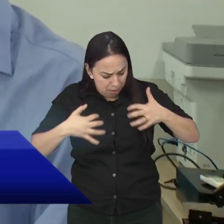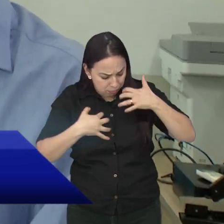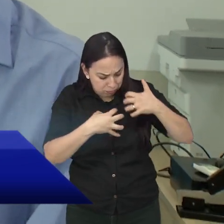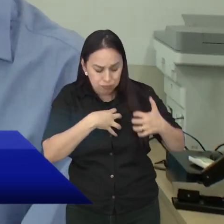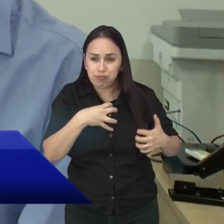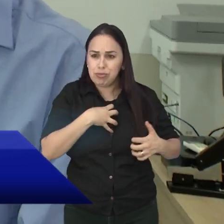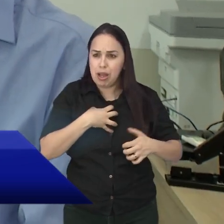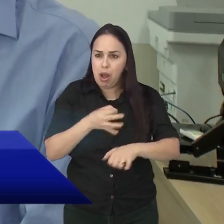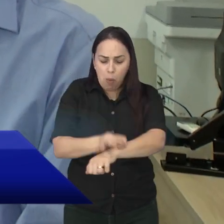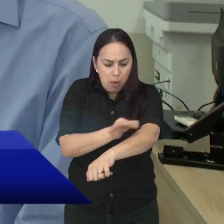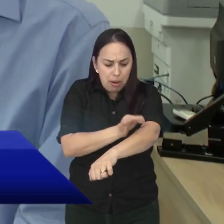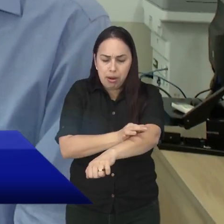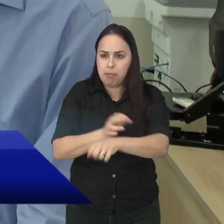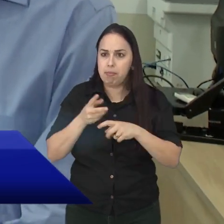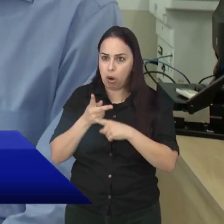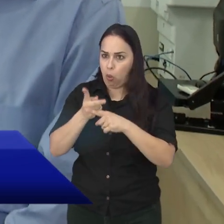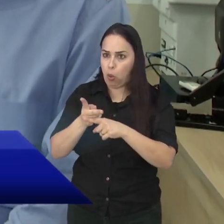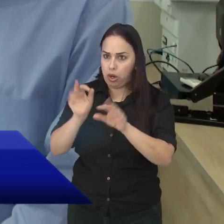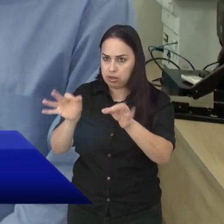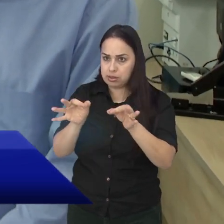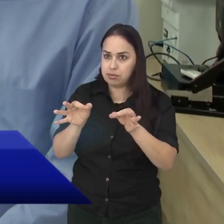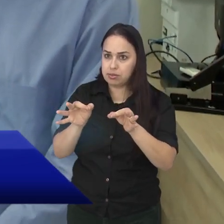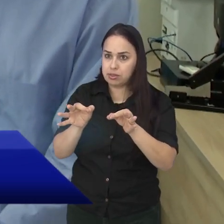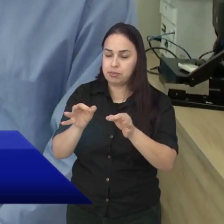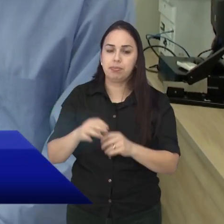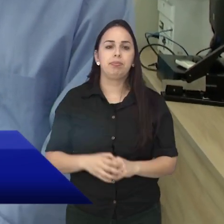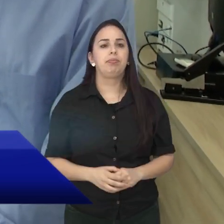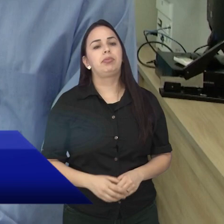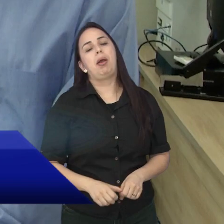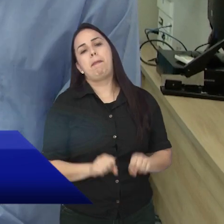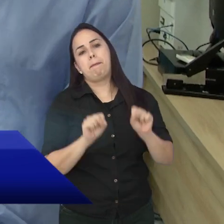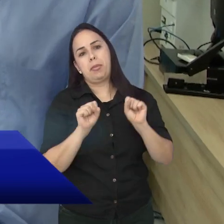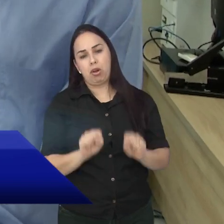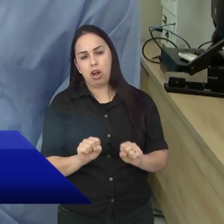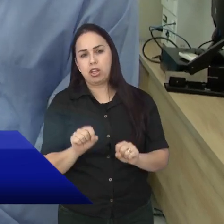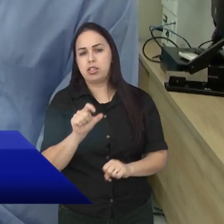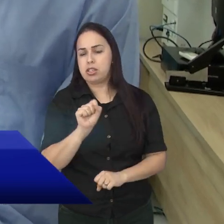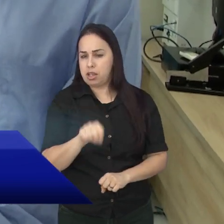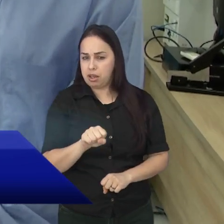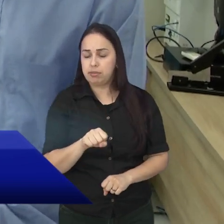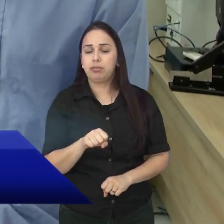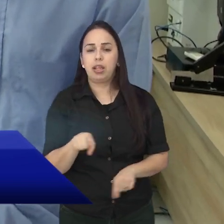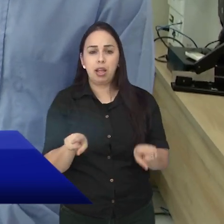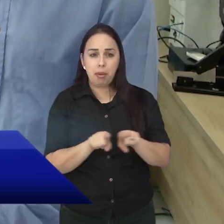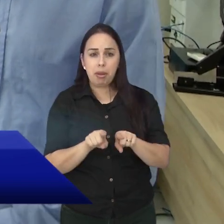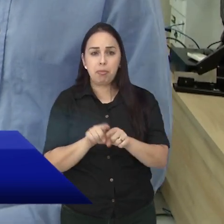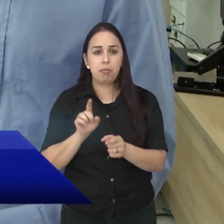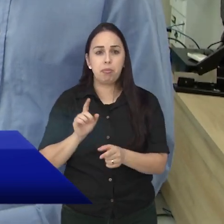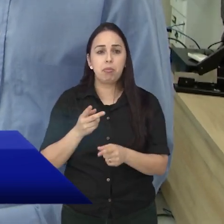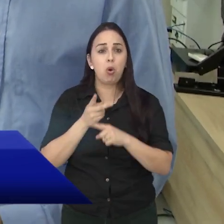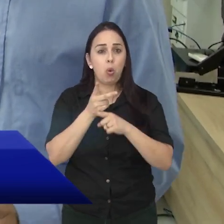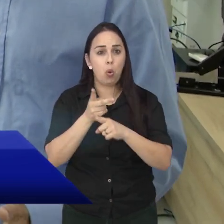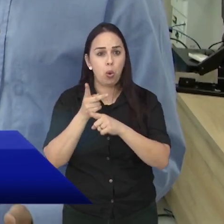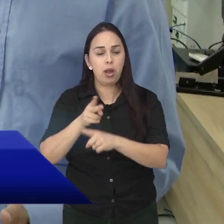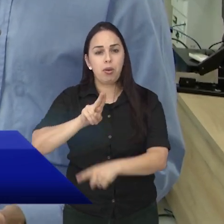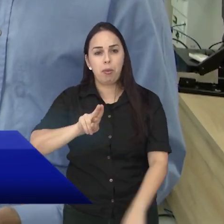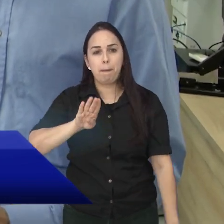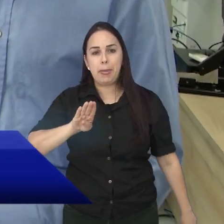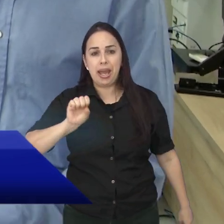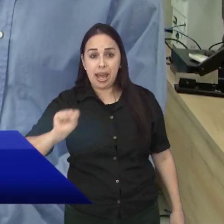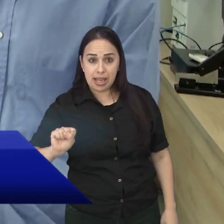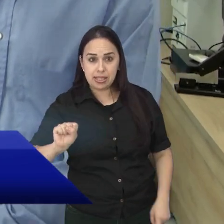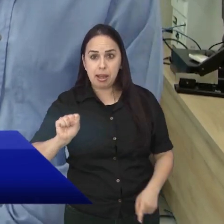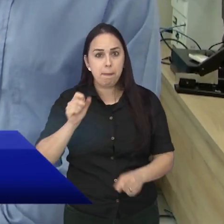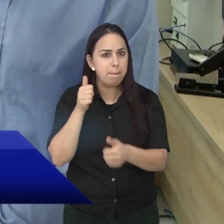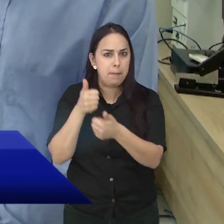esses sintomas, pode procurar esses locais, então, esse local no caso. Pode procurar esse local, pode procurar também as unidades de